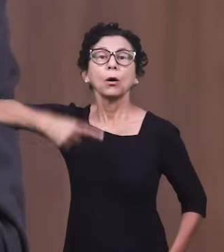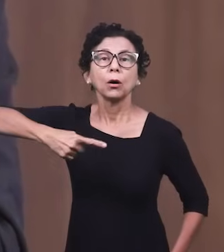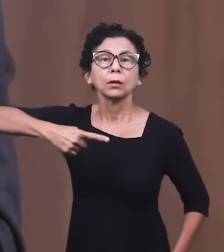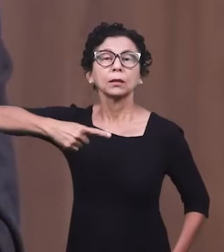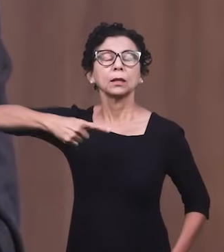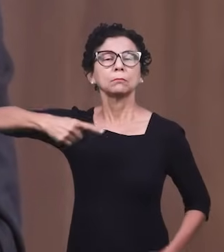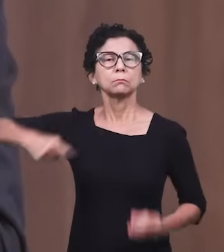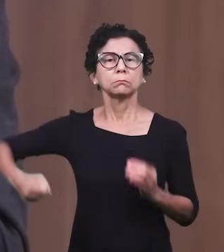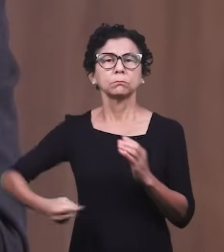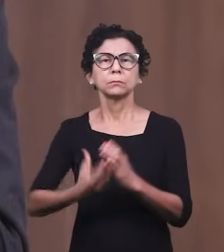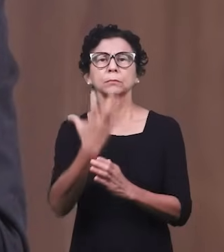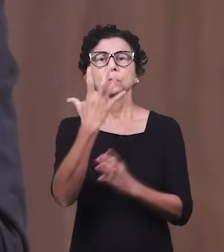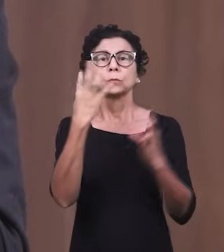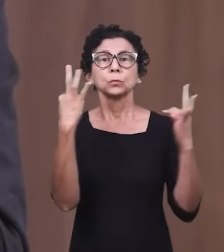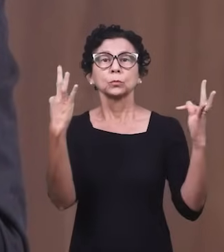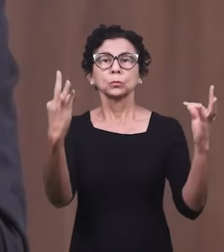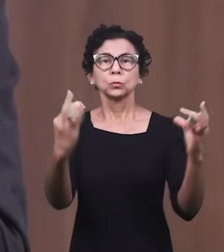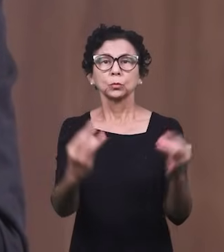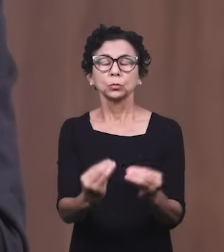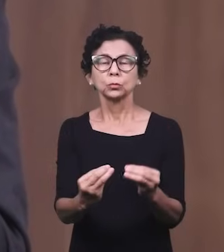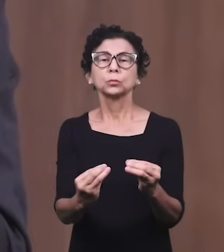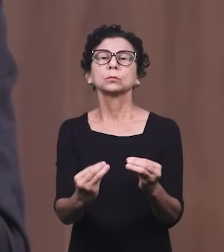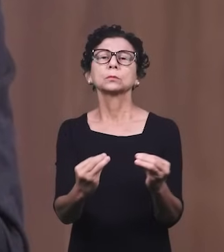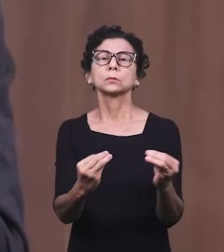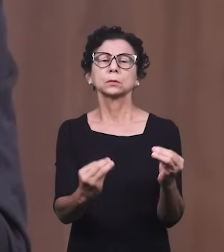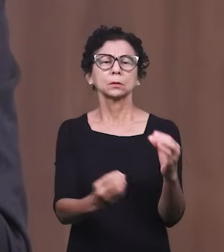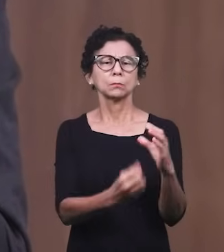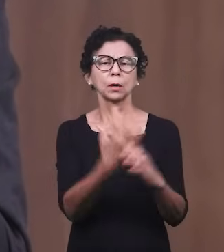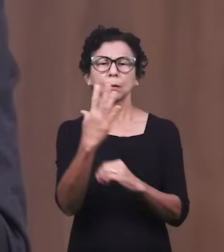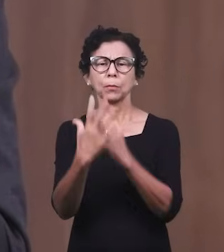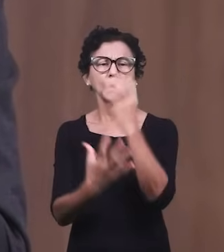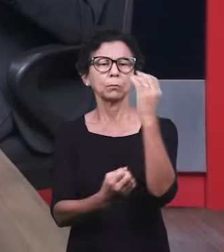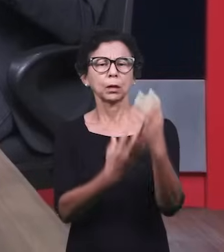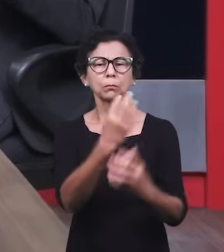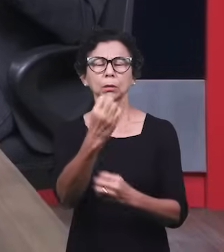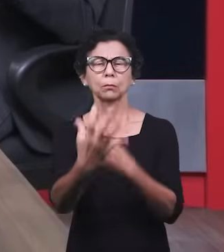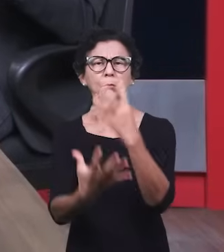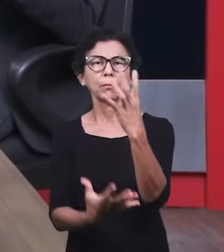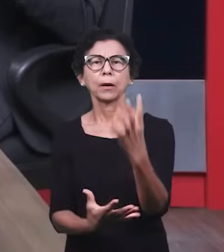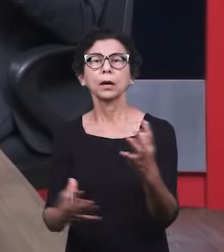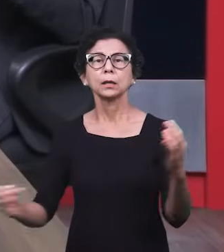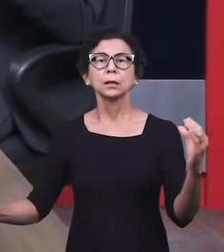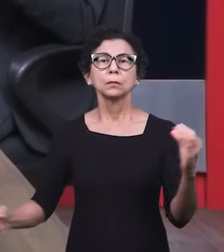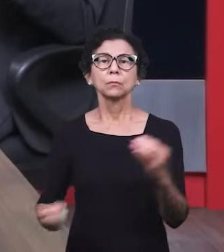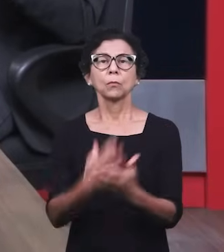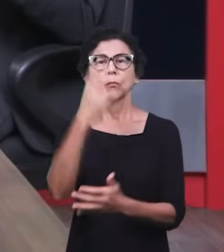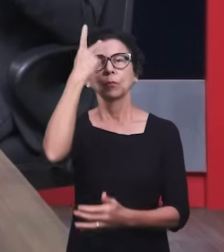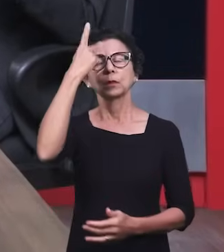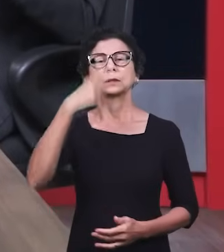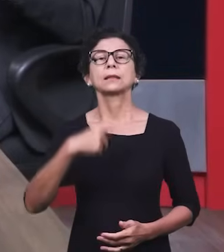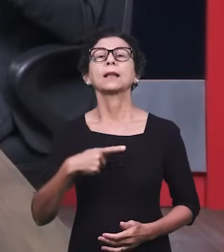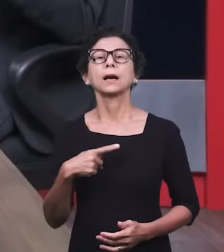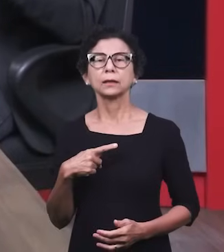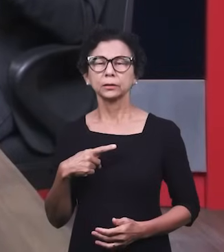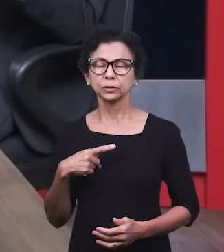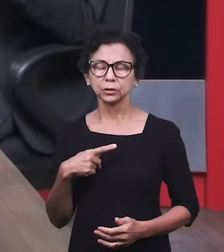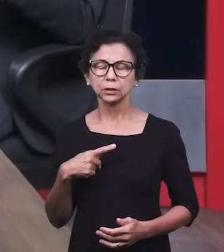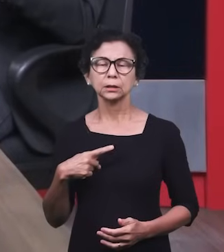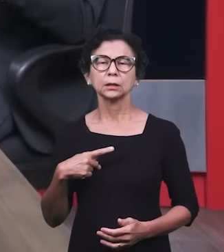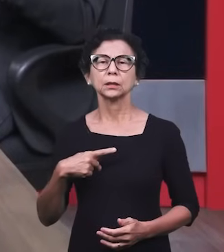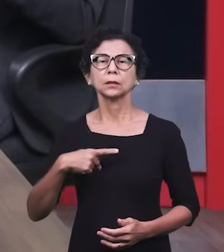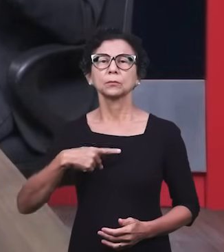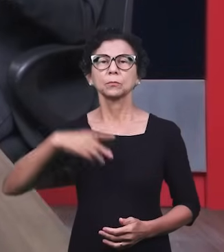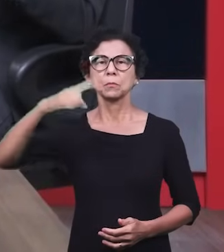para sua presença dia falou conosco né é para que a gente pudesse ter então uma experiência com ele né com esse Deus com essa